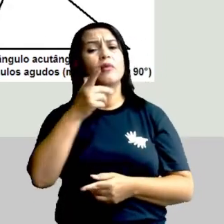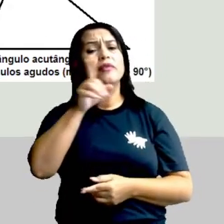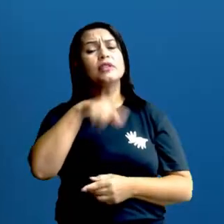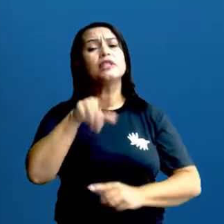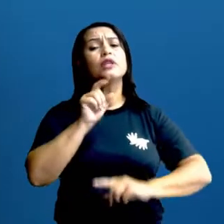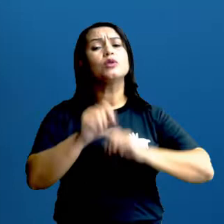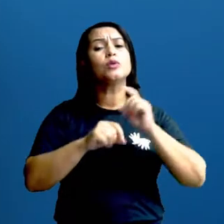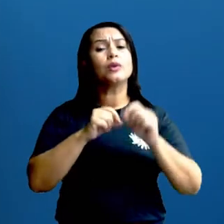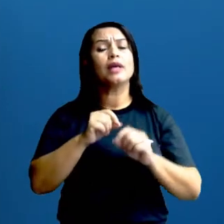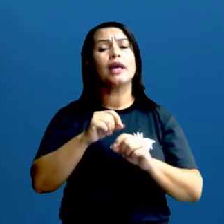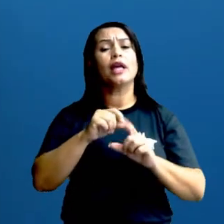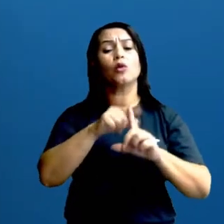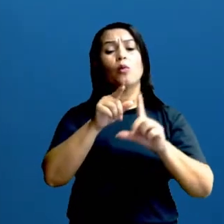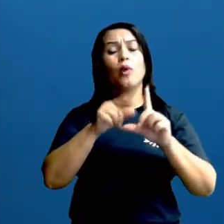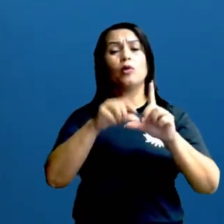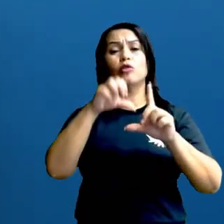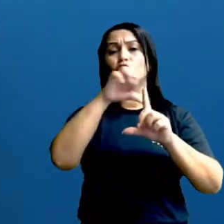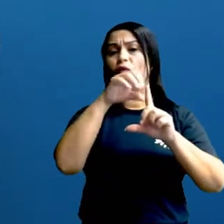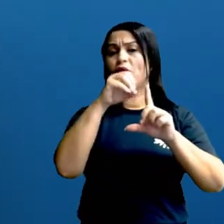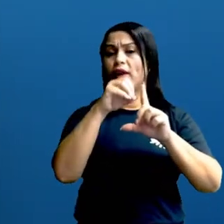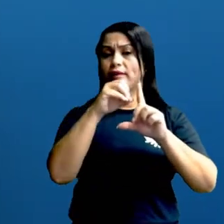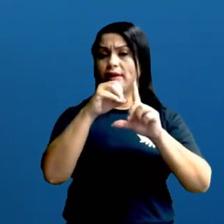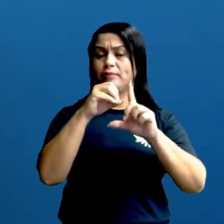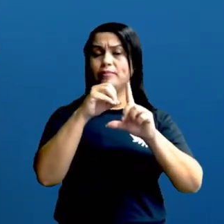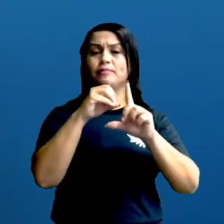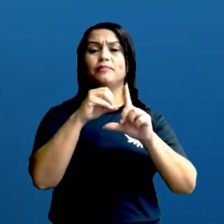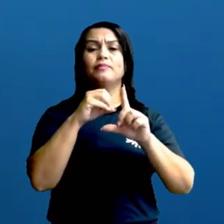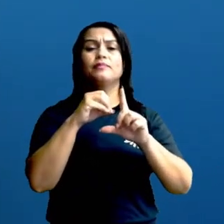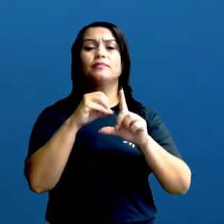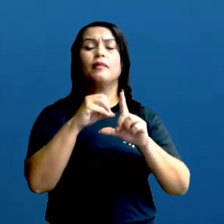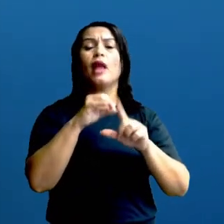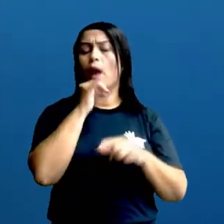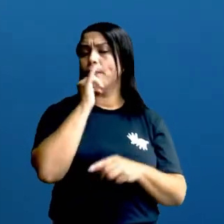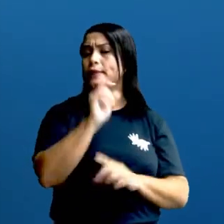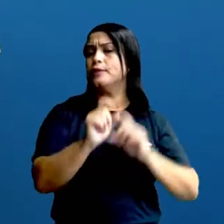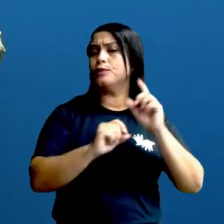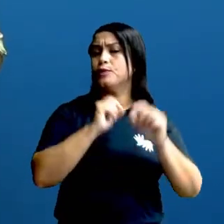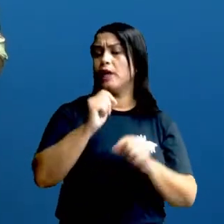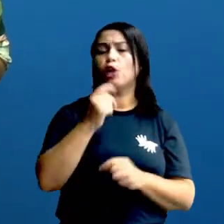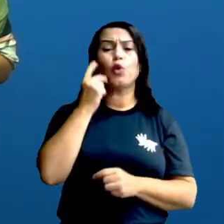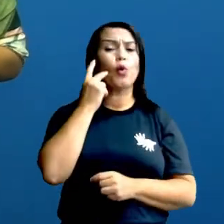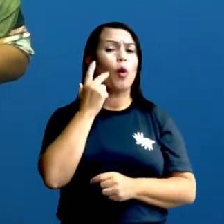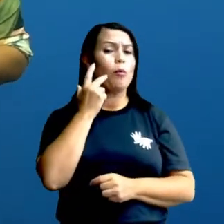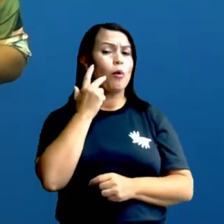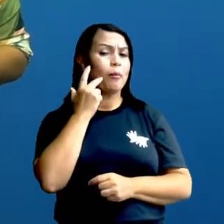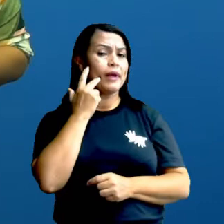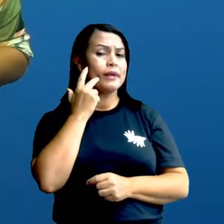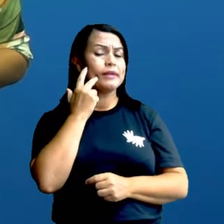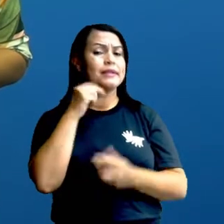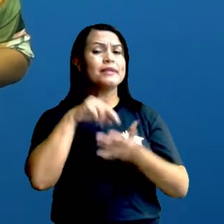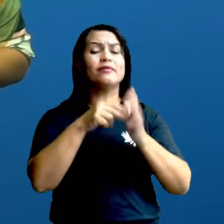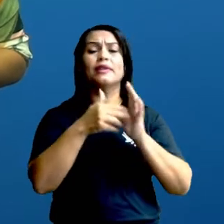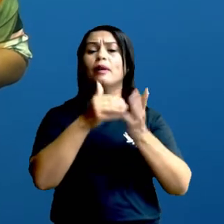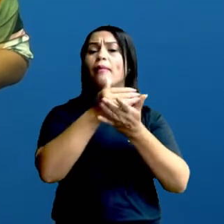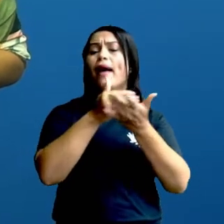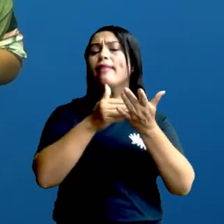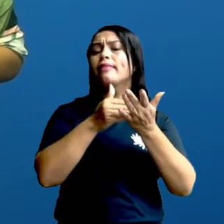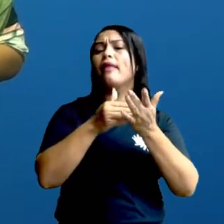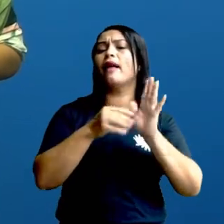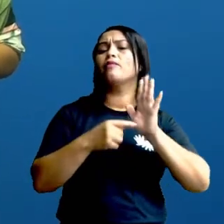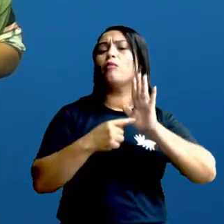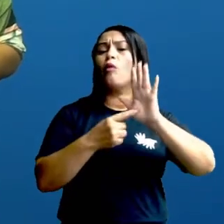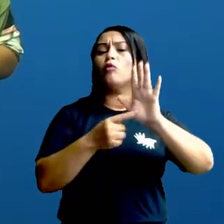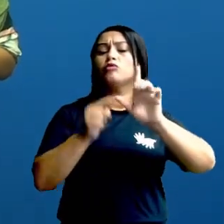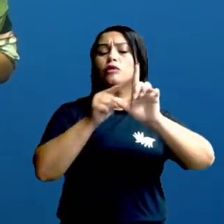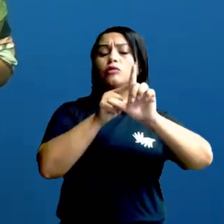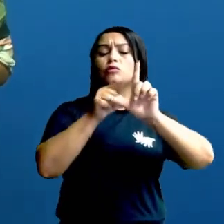vocês do ângulo de 90 graus e eles para vocês que geralmente ele vem mostrando né isso vem um